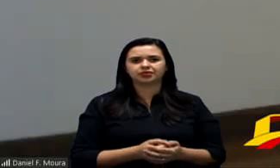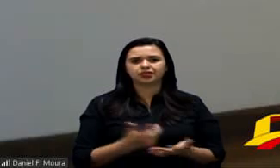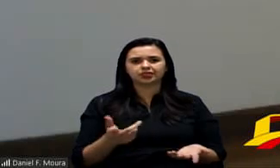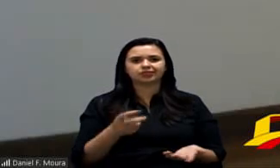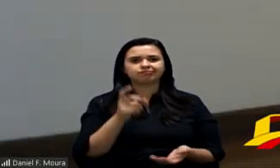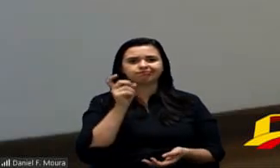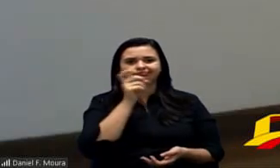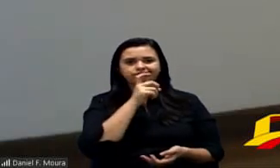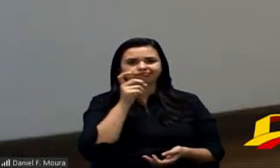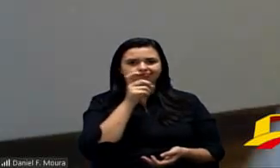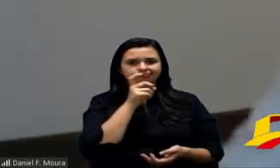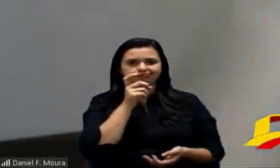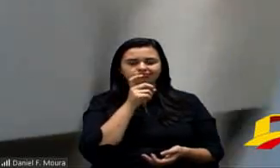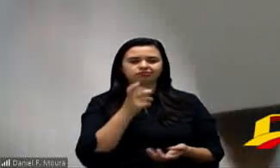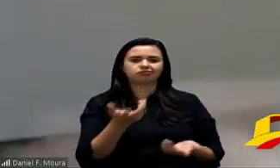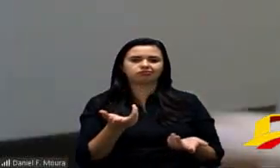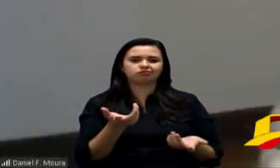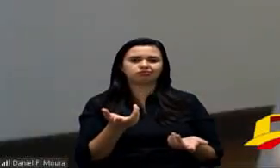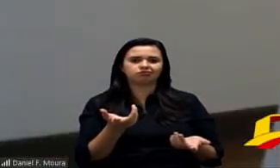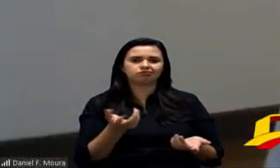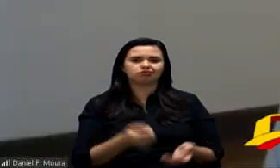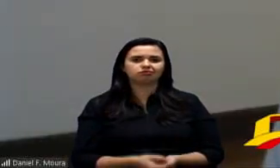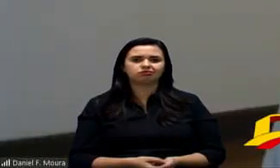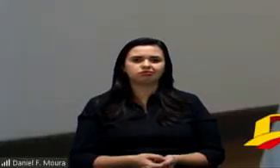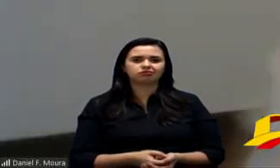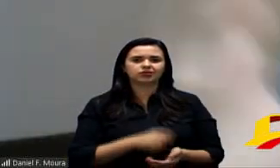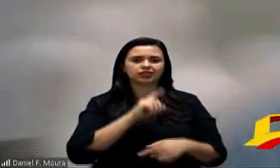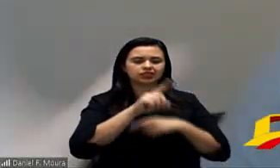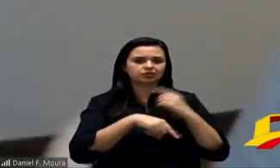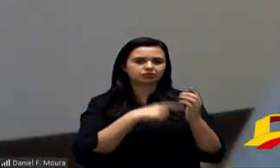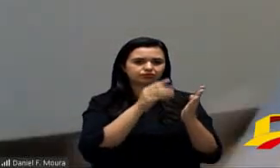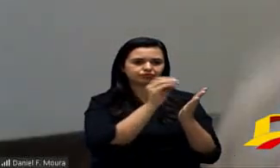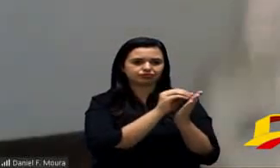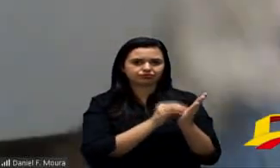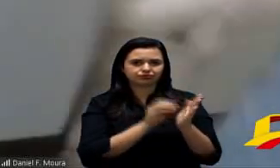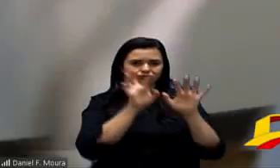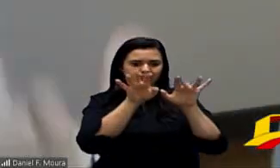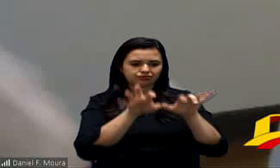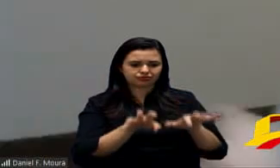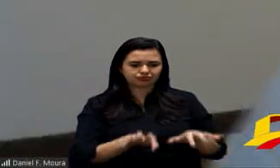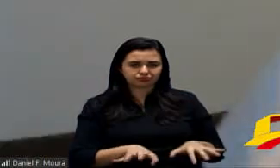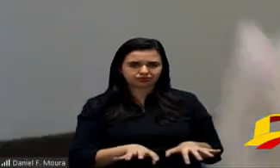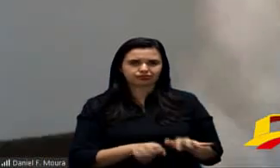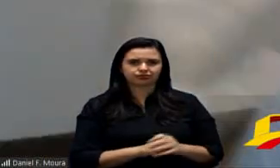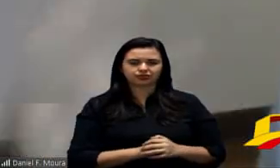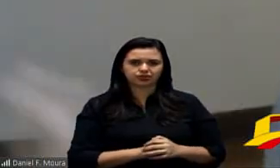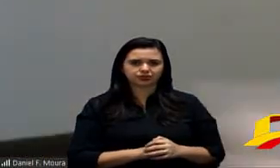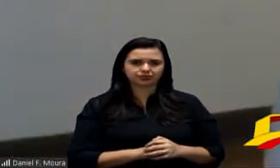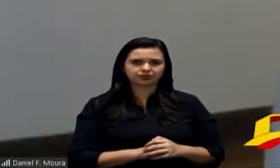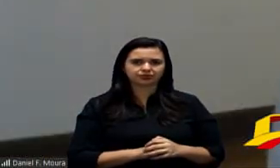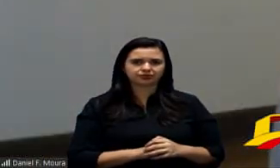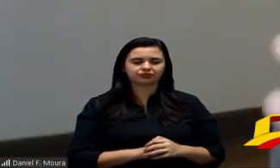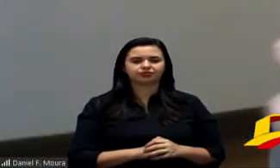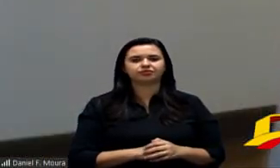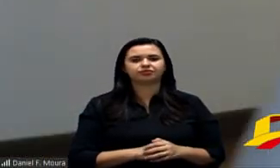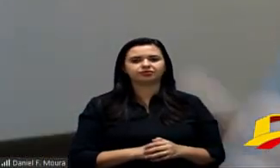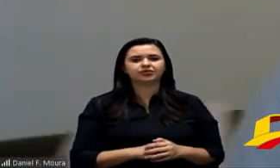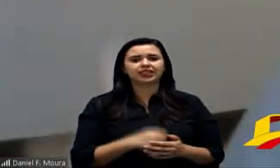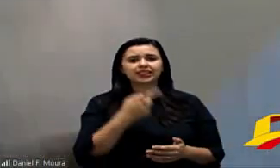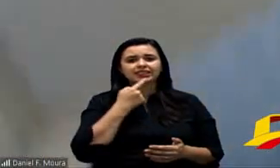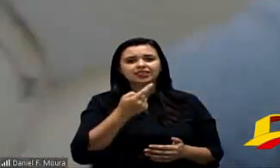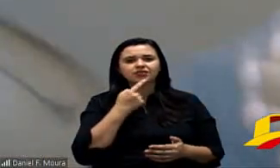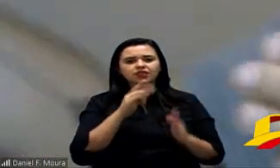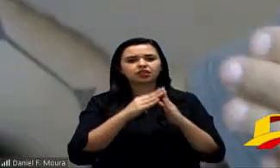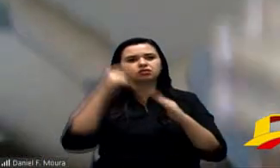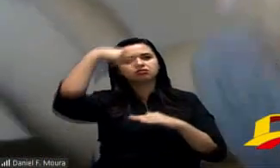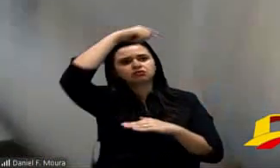pessoa que se sentia ameaçada pelo santuário. Nunca mais escreveu sobre isso. Então, assim, fazer um quebra-cabeça, um malabarismo retórico em relação ao santuário, mas ninguém